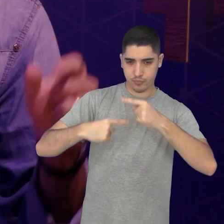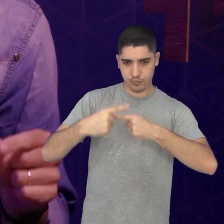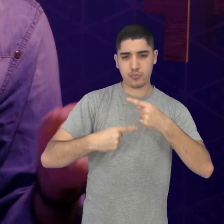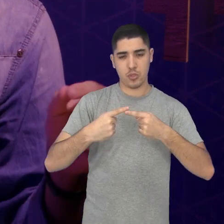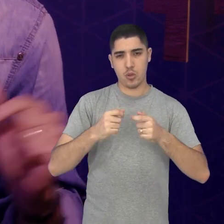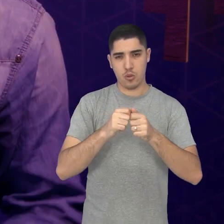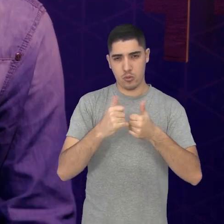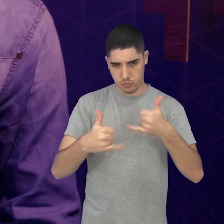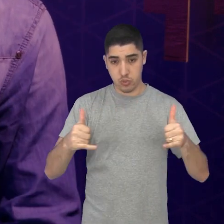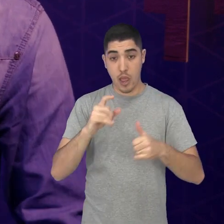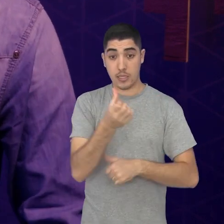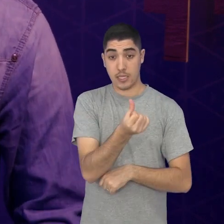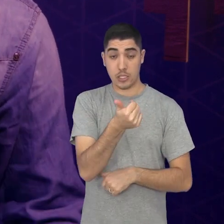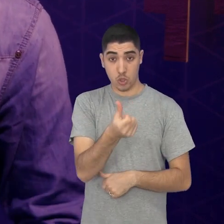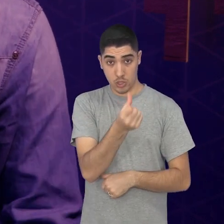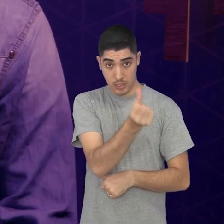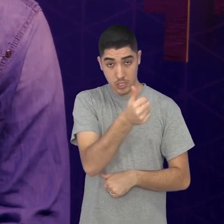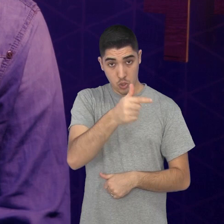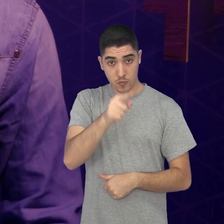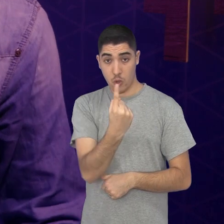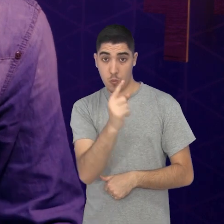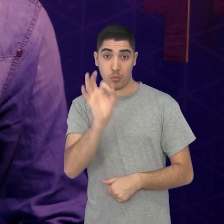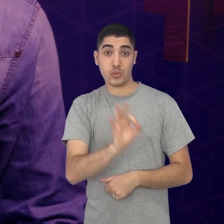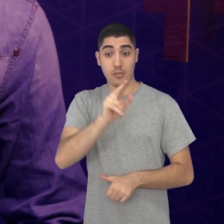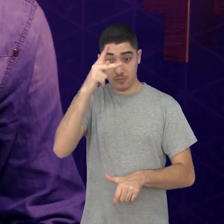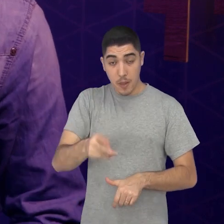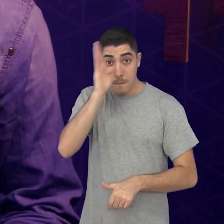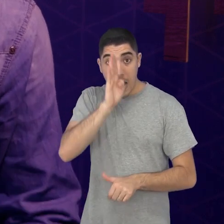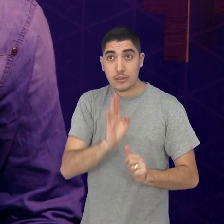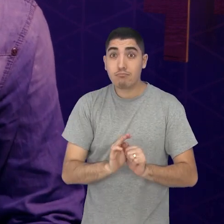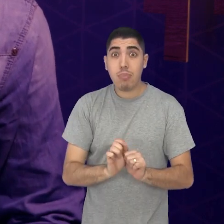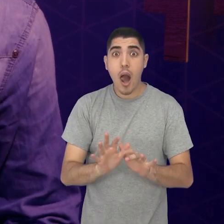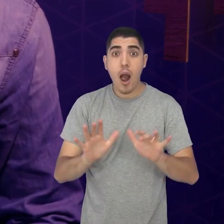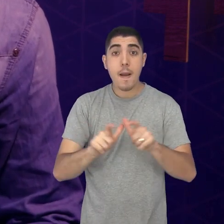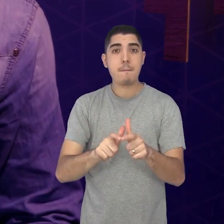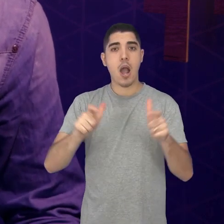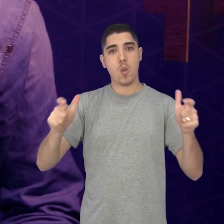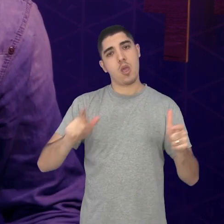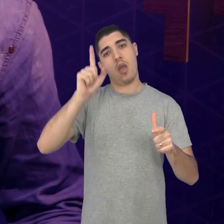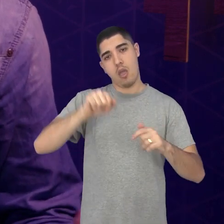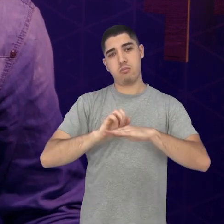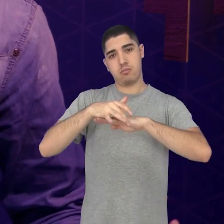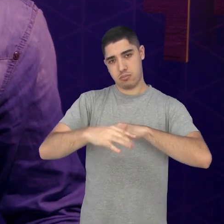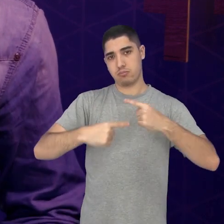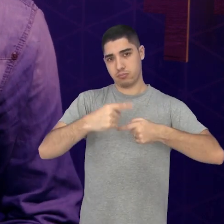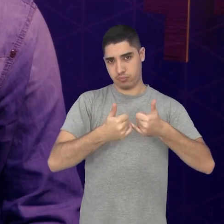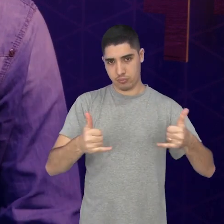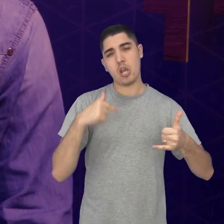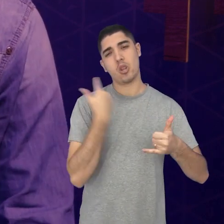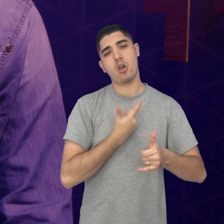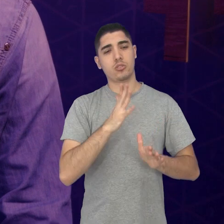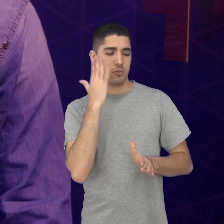é 62,1% da energia elétrica produzida no Brasil são de hidrelétricas, que a gente já está